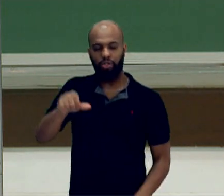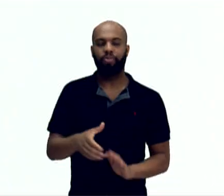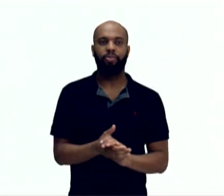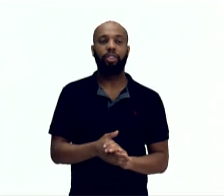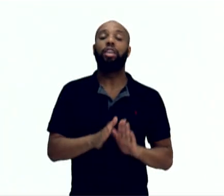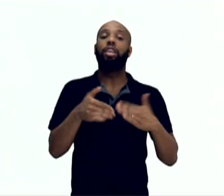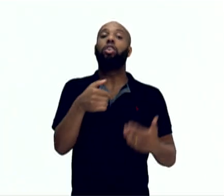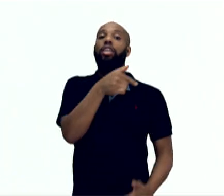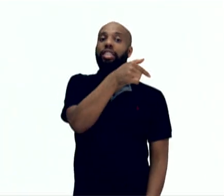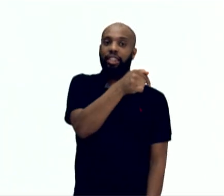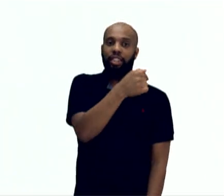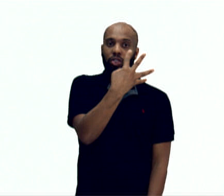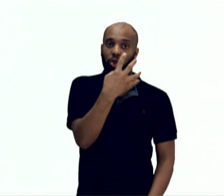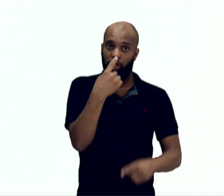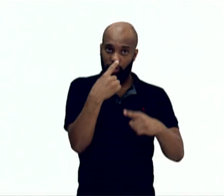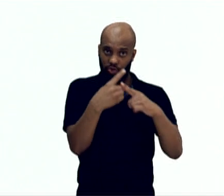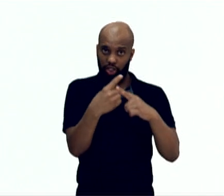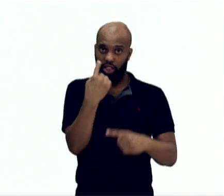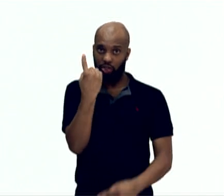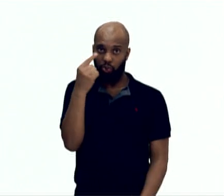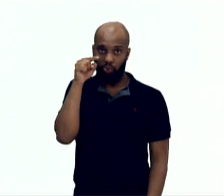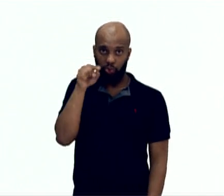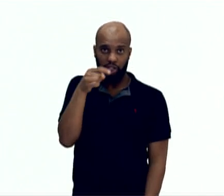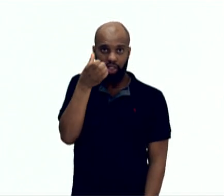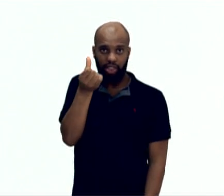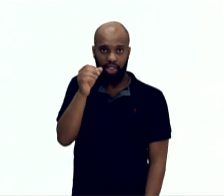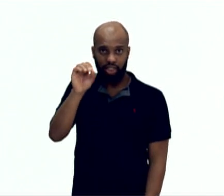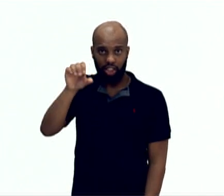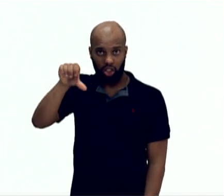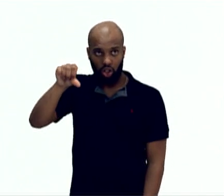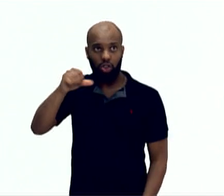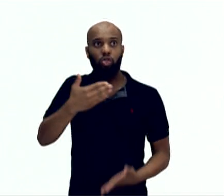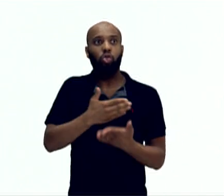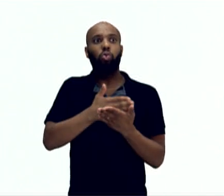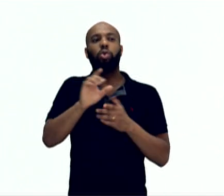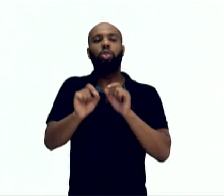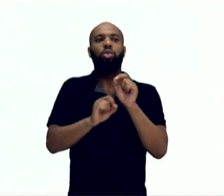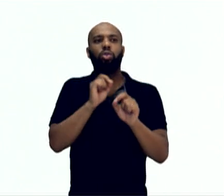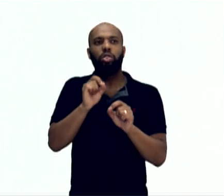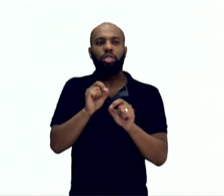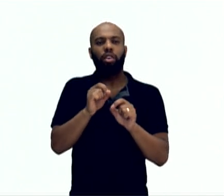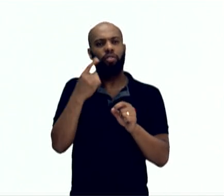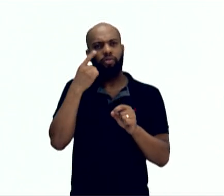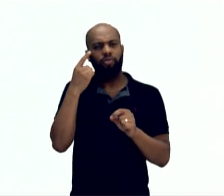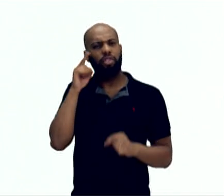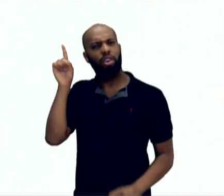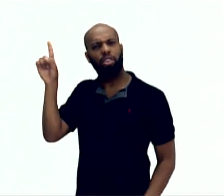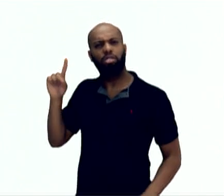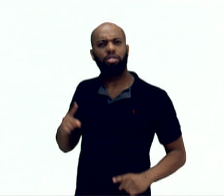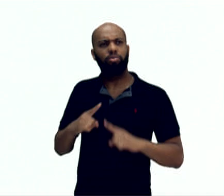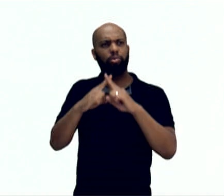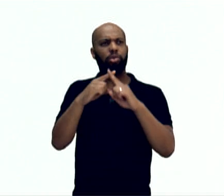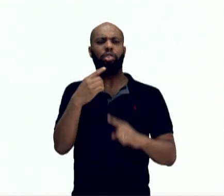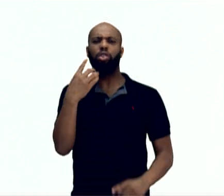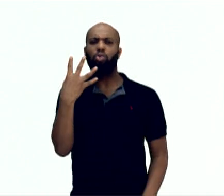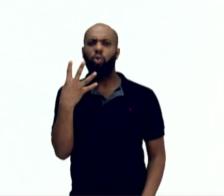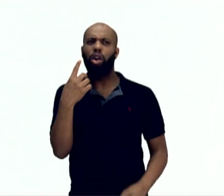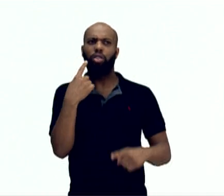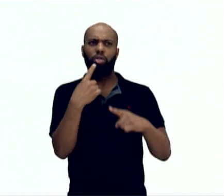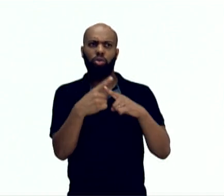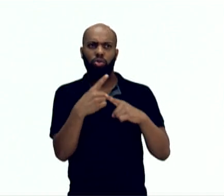74 vezes o 1.609, a gente vai começar pelo 4 da unidade. 4 vezes o 1.609,